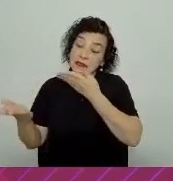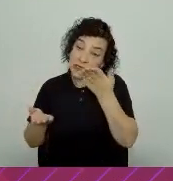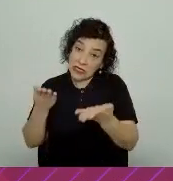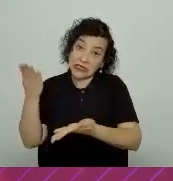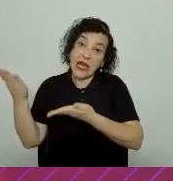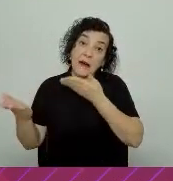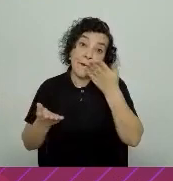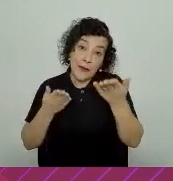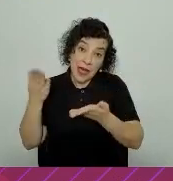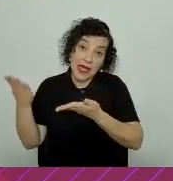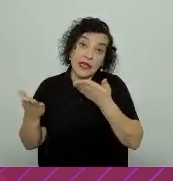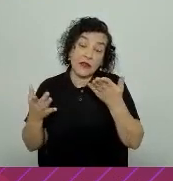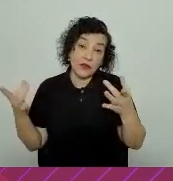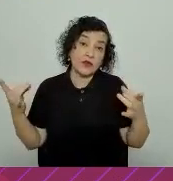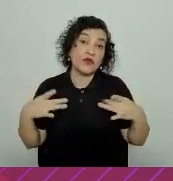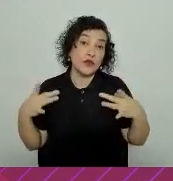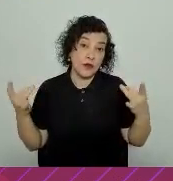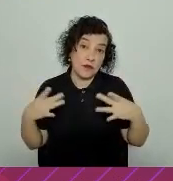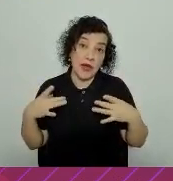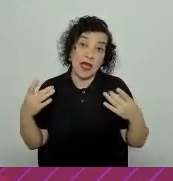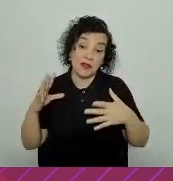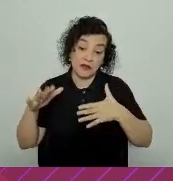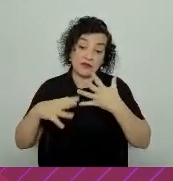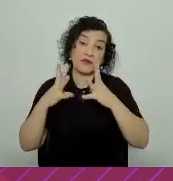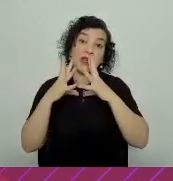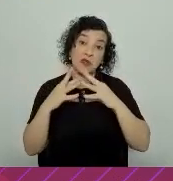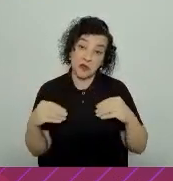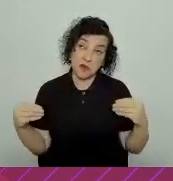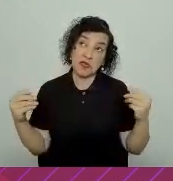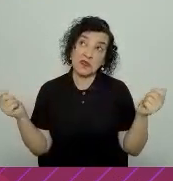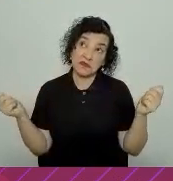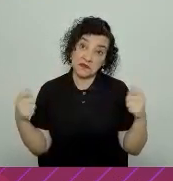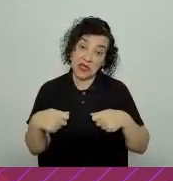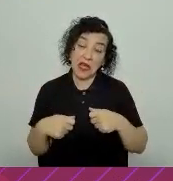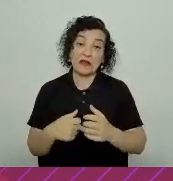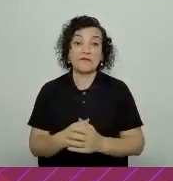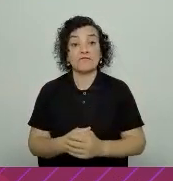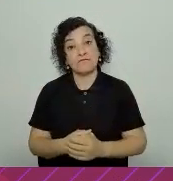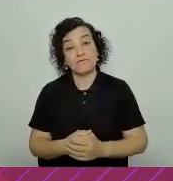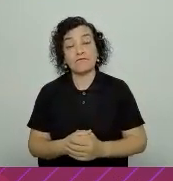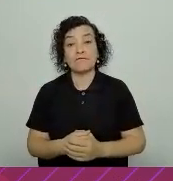Seguros então quis trazer algumas